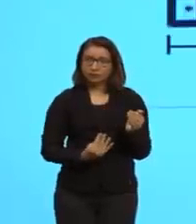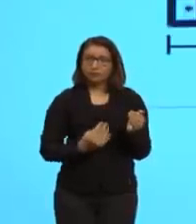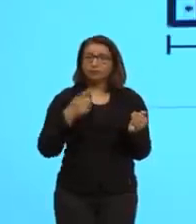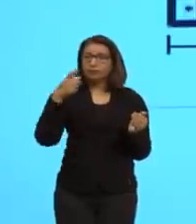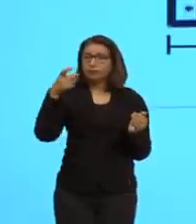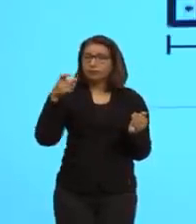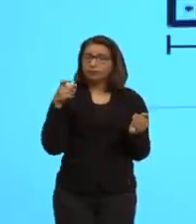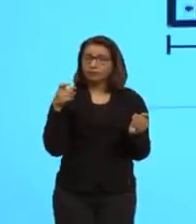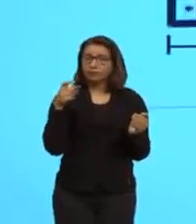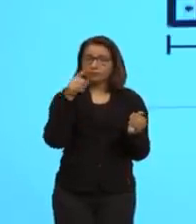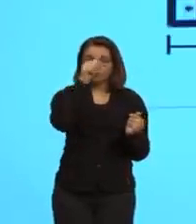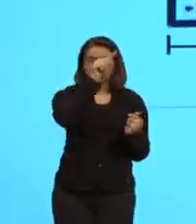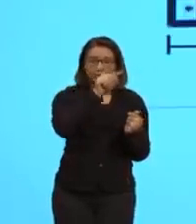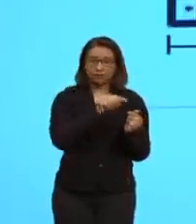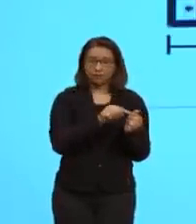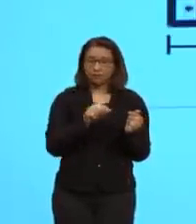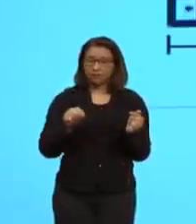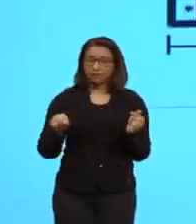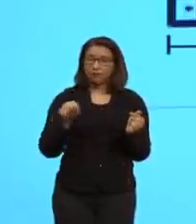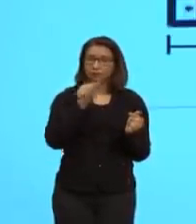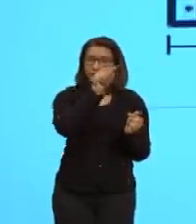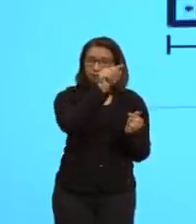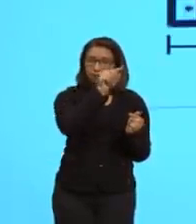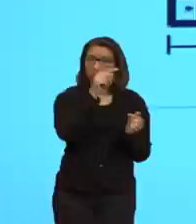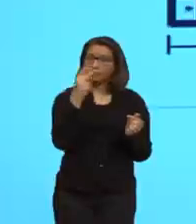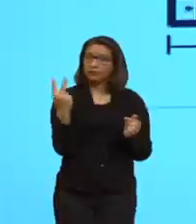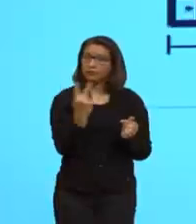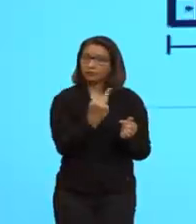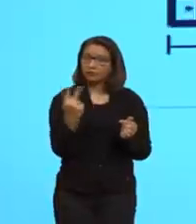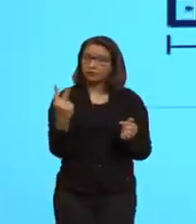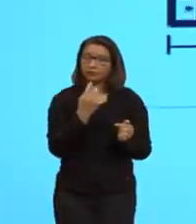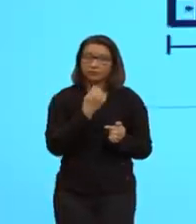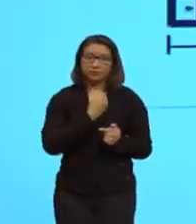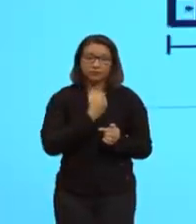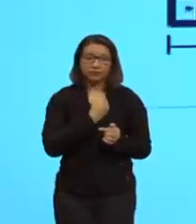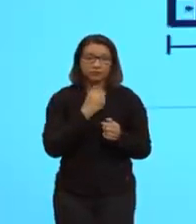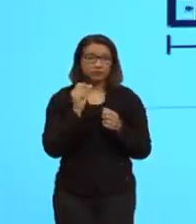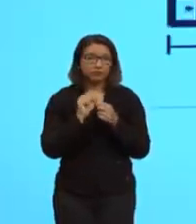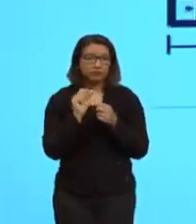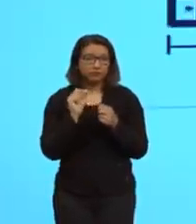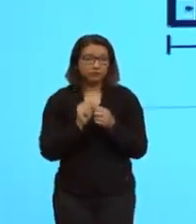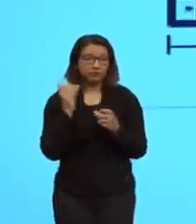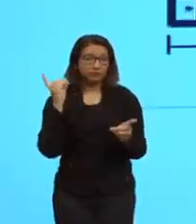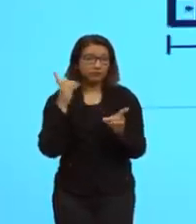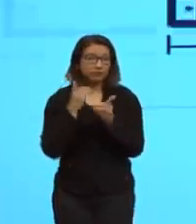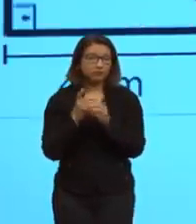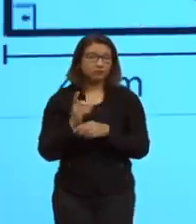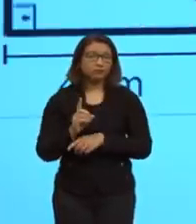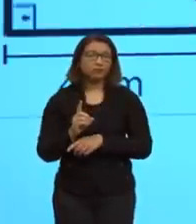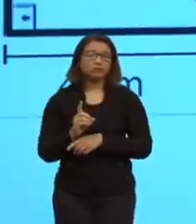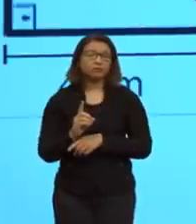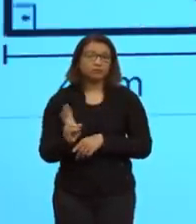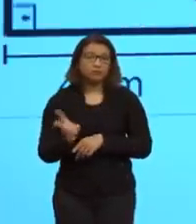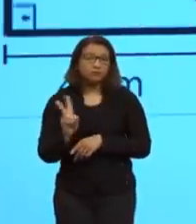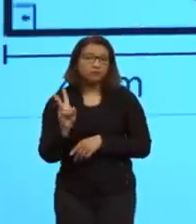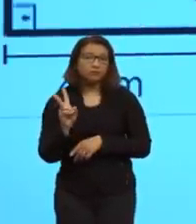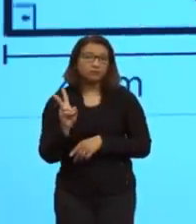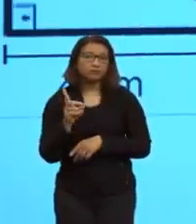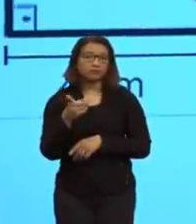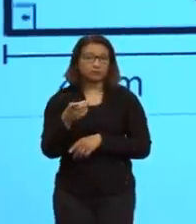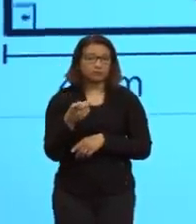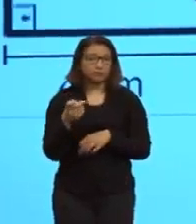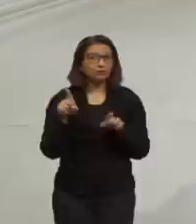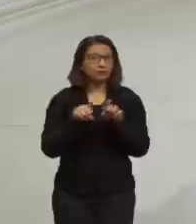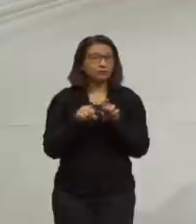x, certo? Então, são dois cálculos aí que nós vamos fazer para encontrar o valor do x e do y.